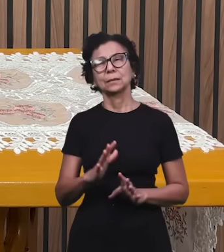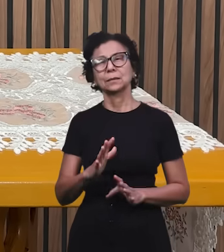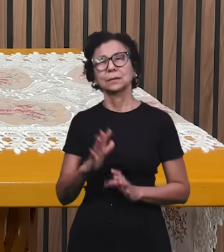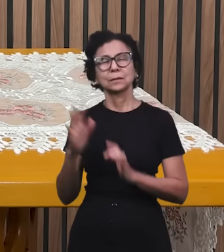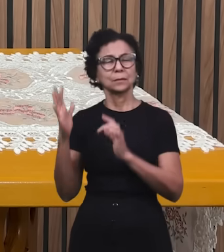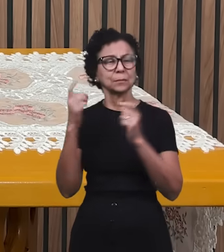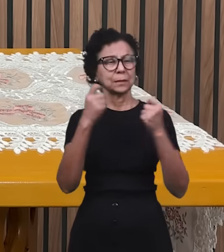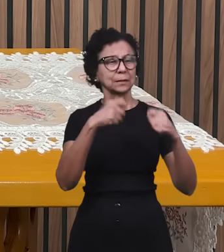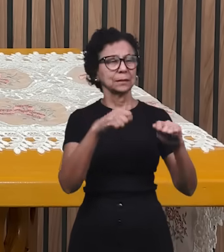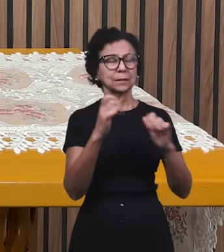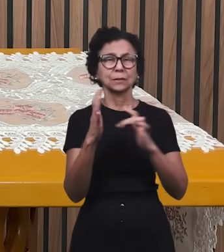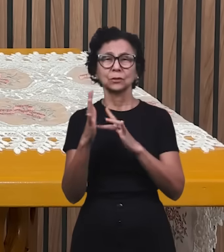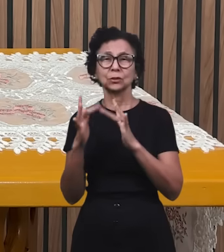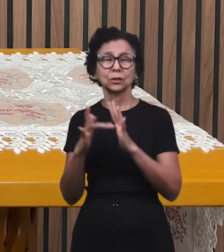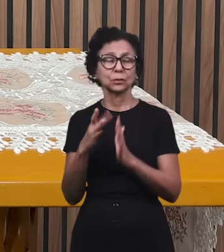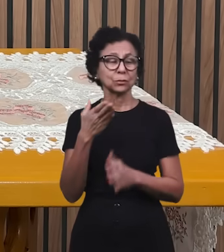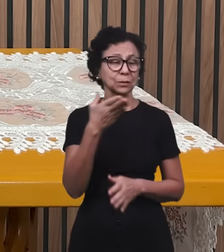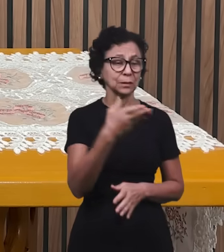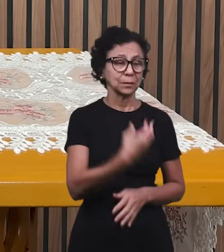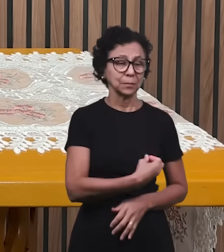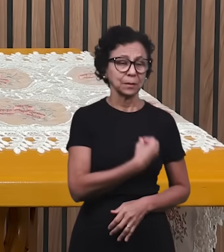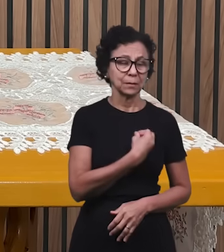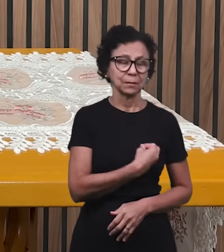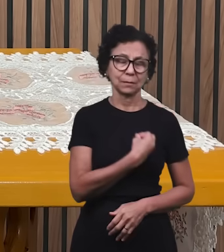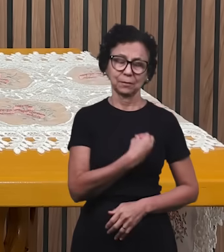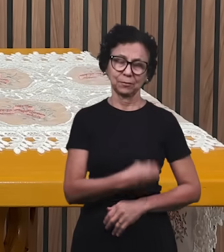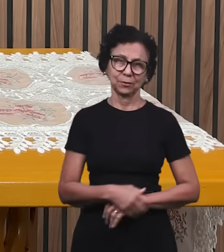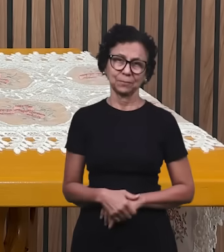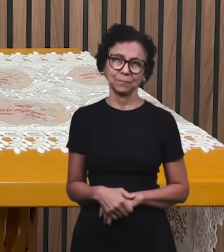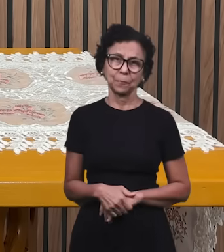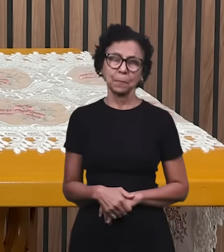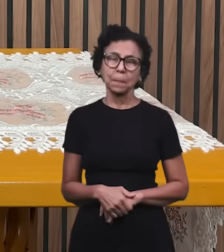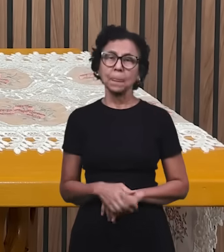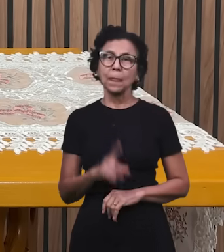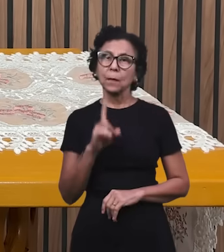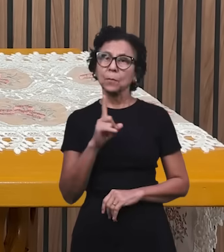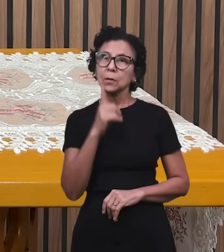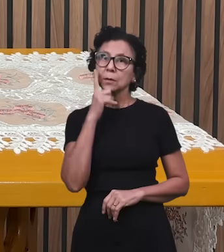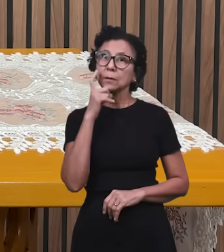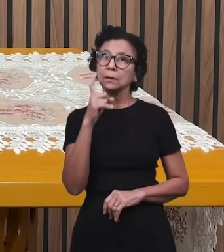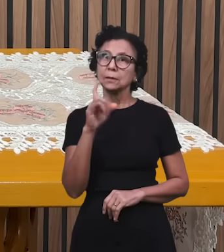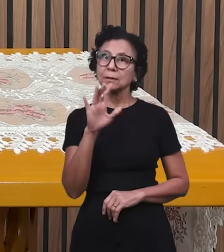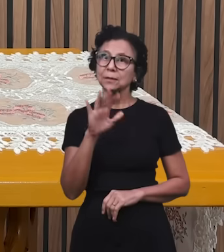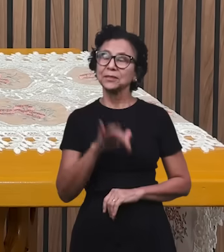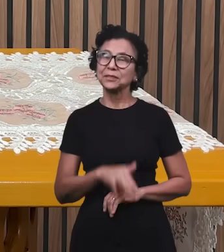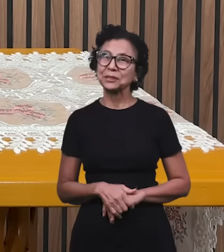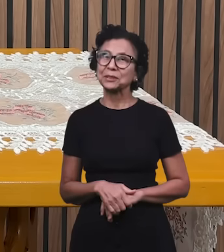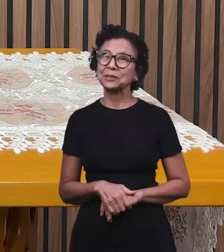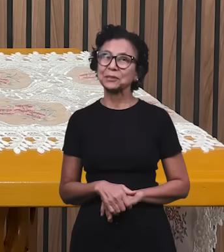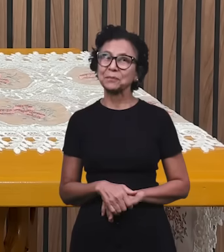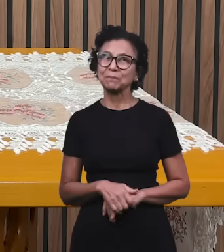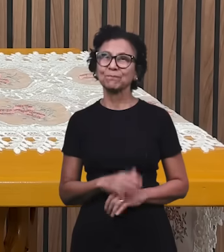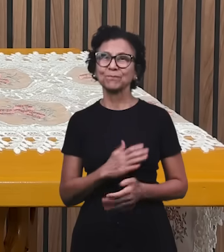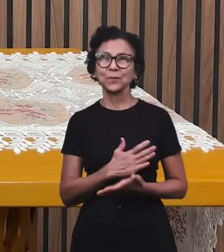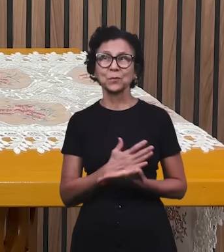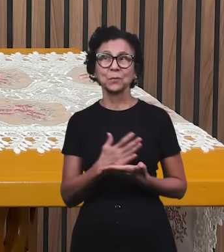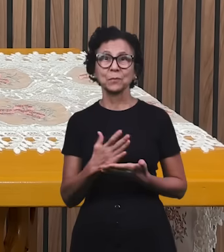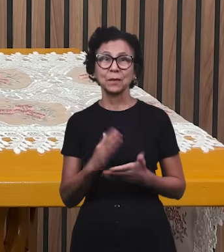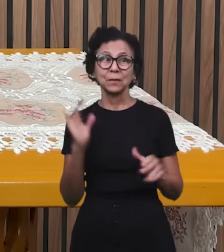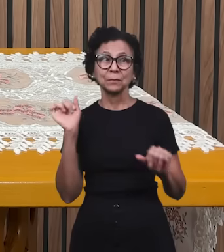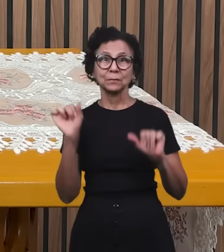Senhor Jesus. Mas nós observamos uma coisa maravilhosa. Começa a acontecer algo